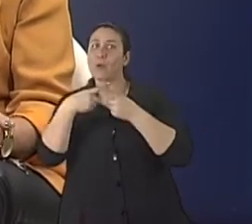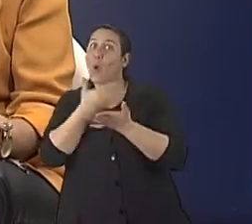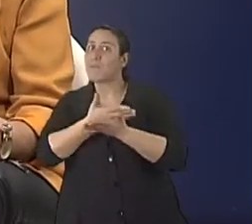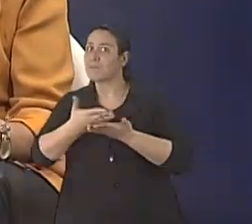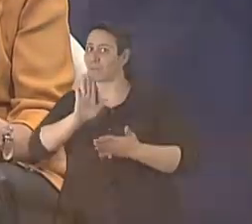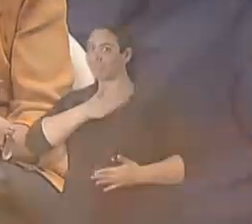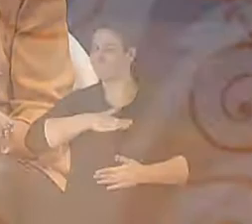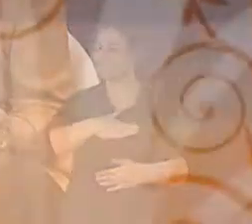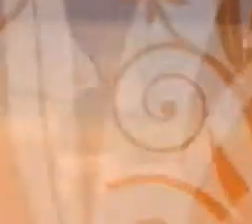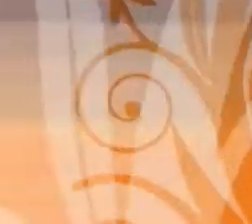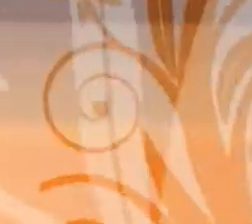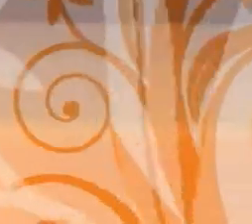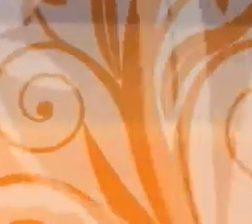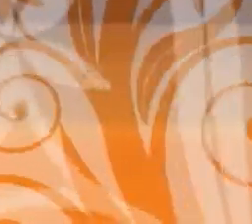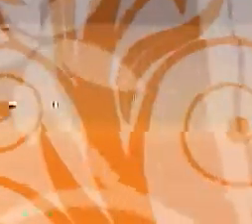mercado